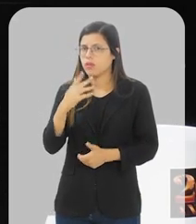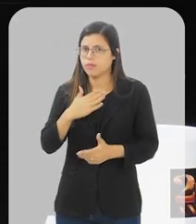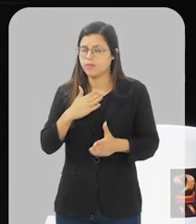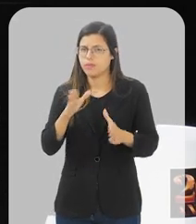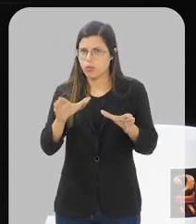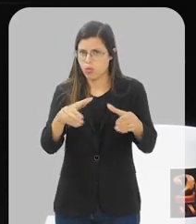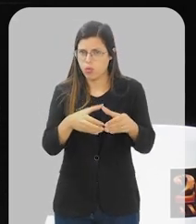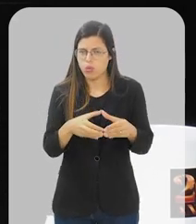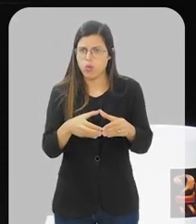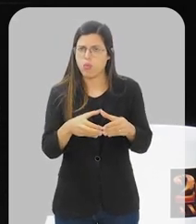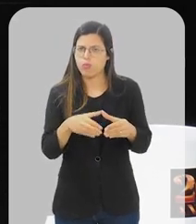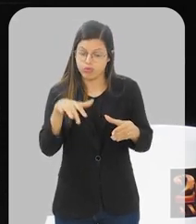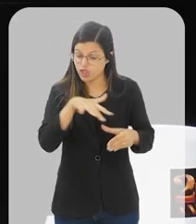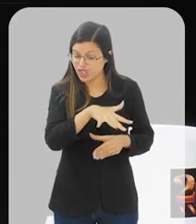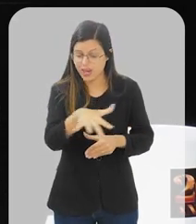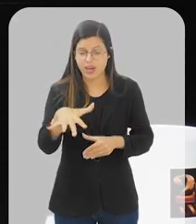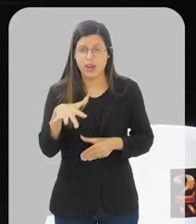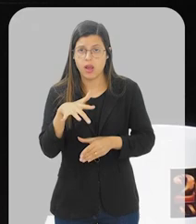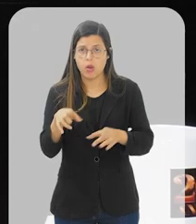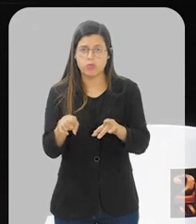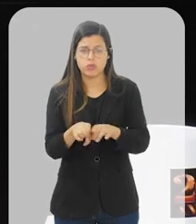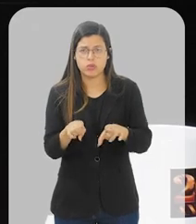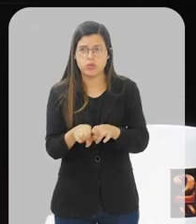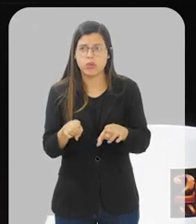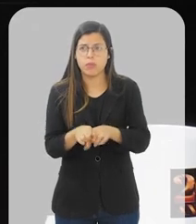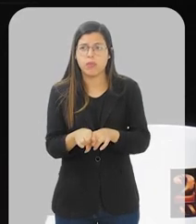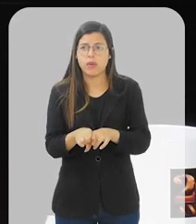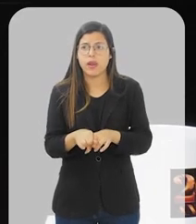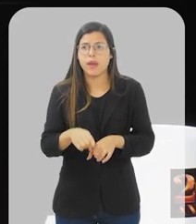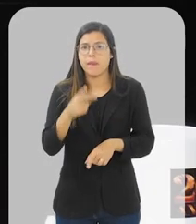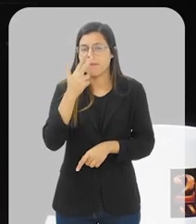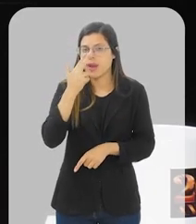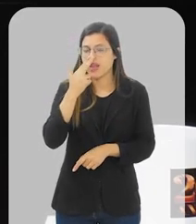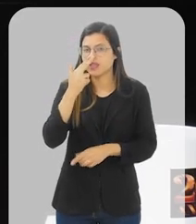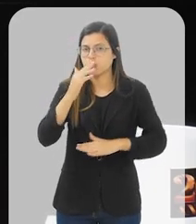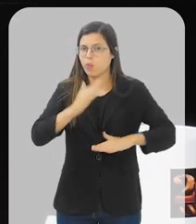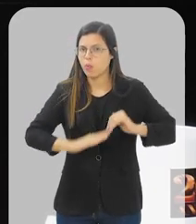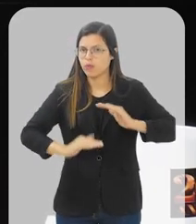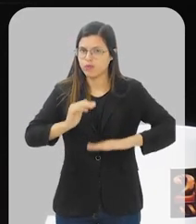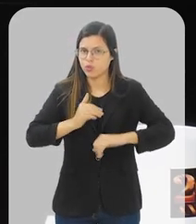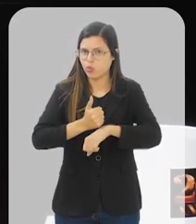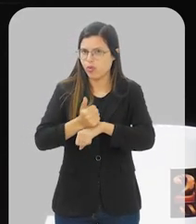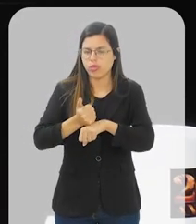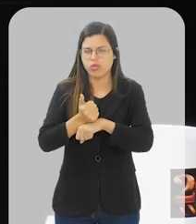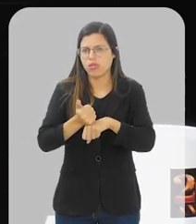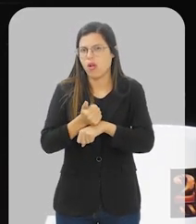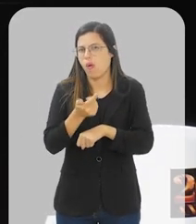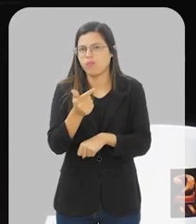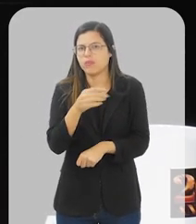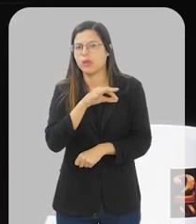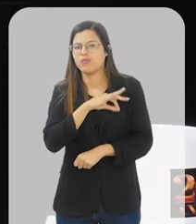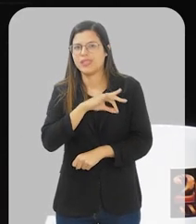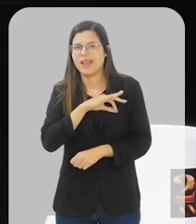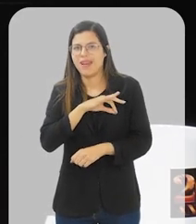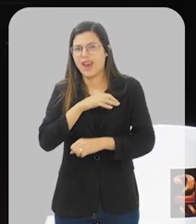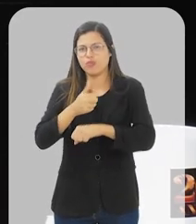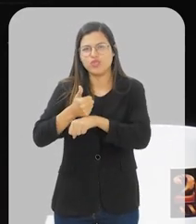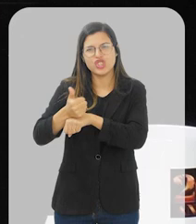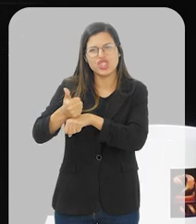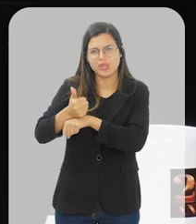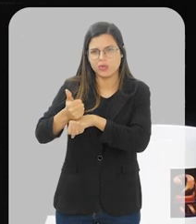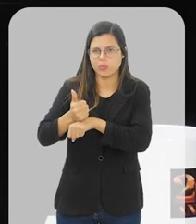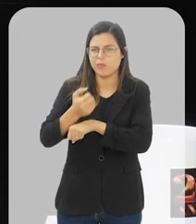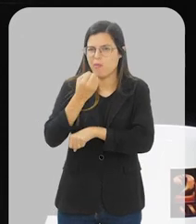escola, estou falando o geral. Acho que nenhum profissional de carnaval recebe o que deveria receber. Isso é fato. Né? Entendeu?